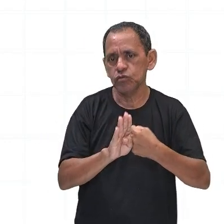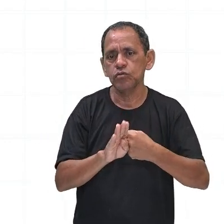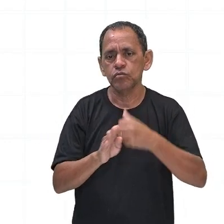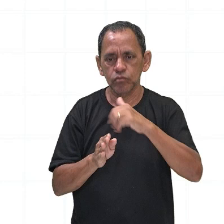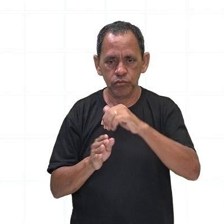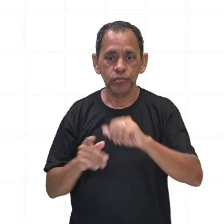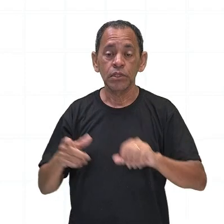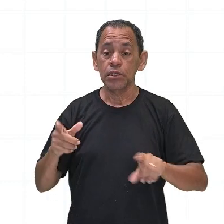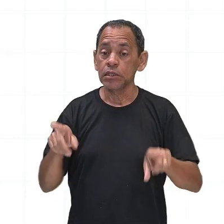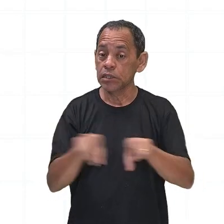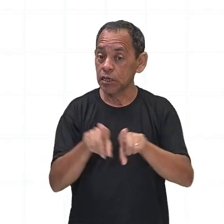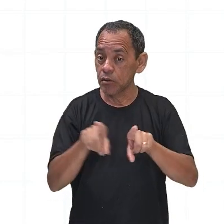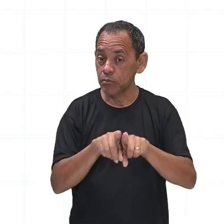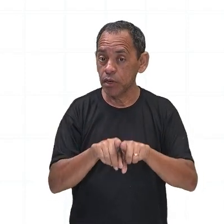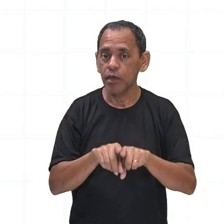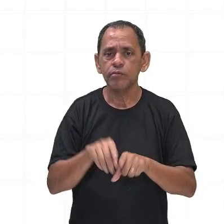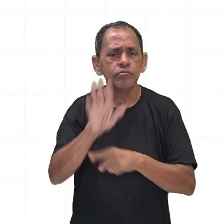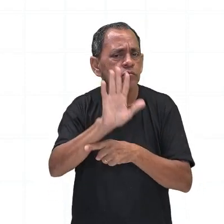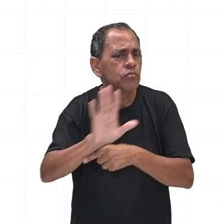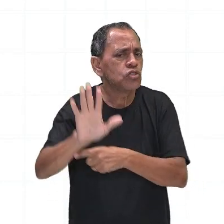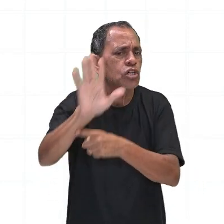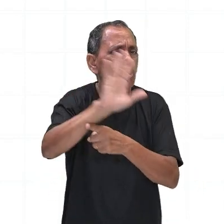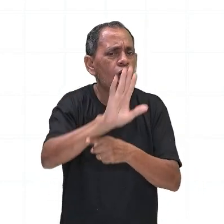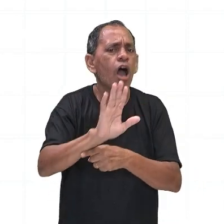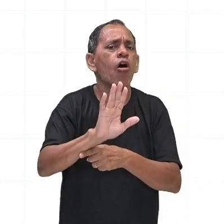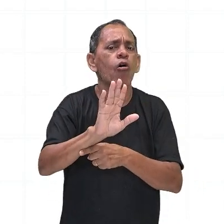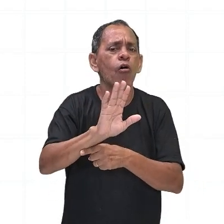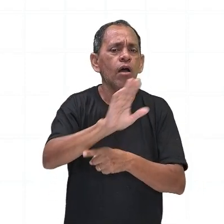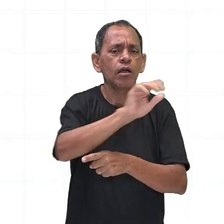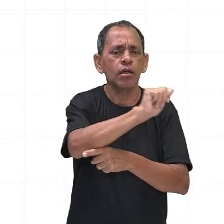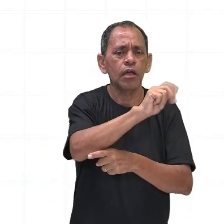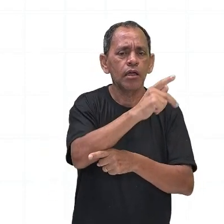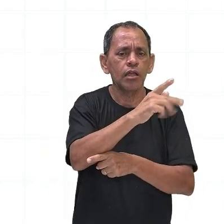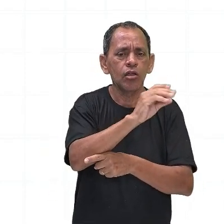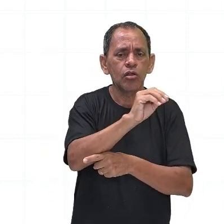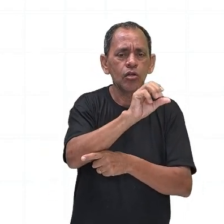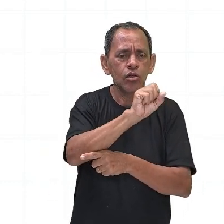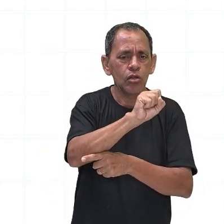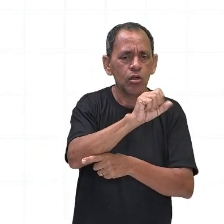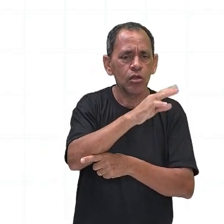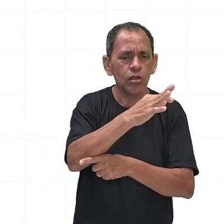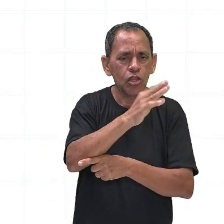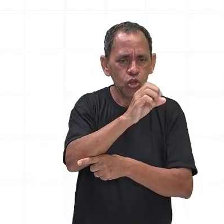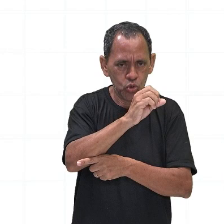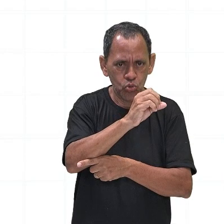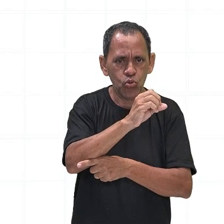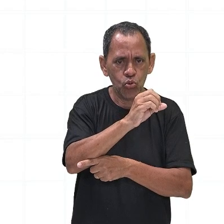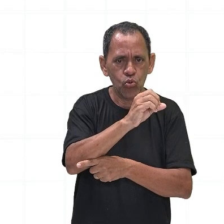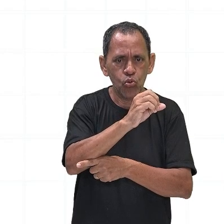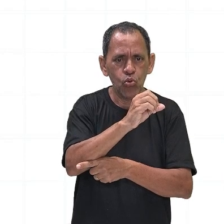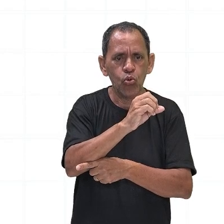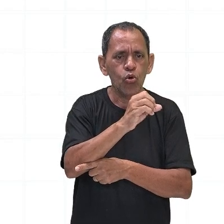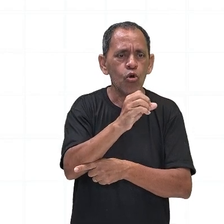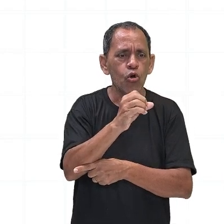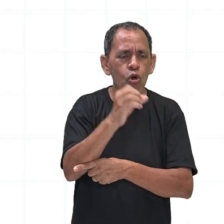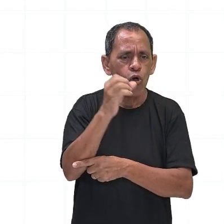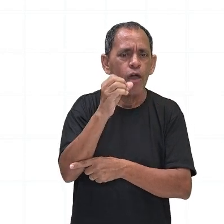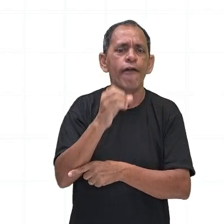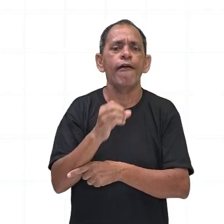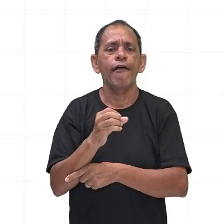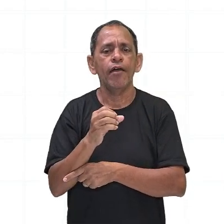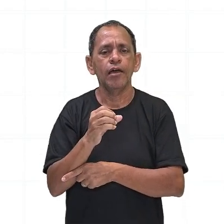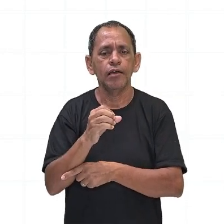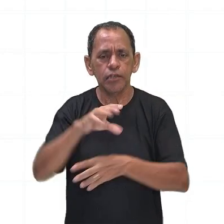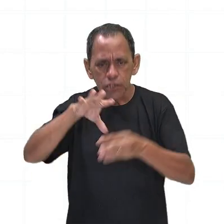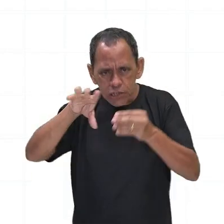Em geral, o aposto é caracterizado por pausas, que na escrita são traduzidas por